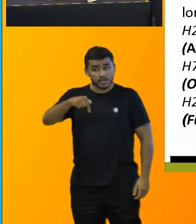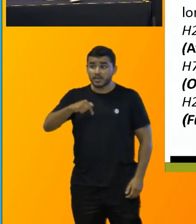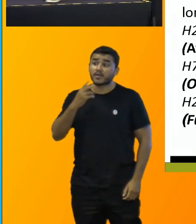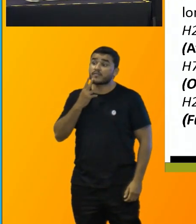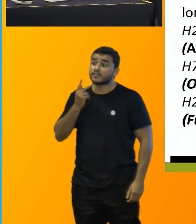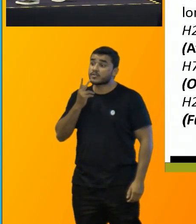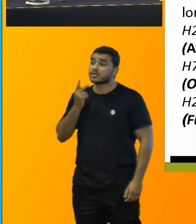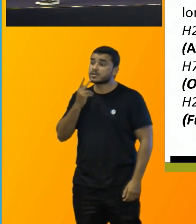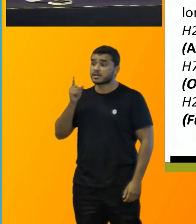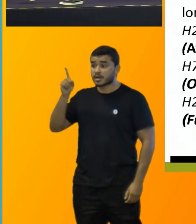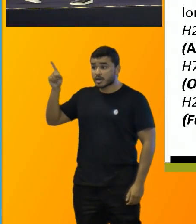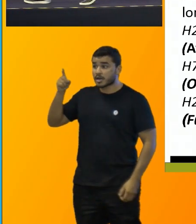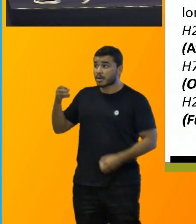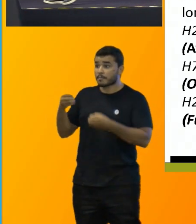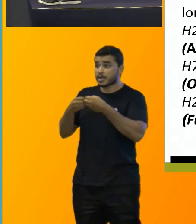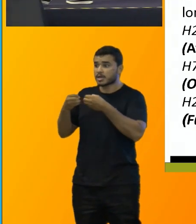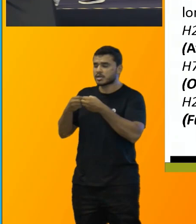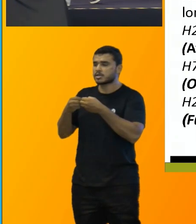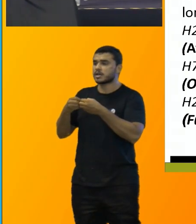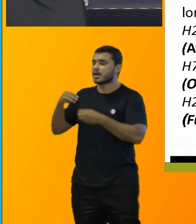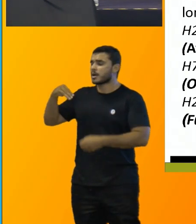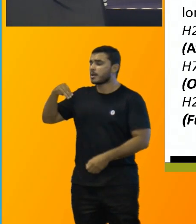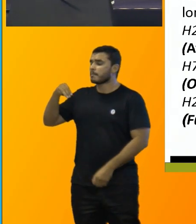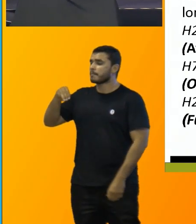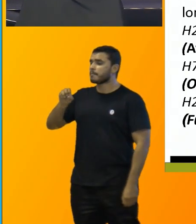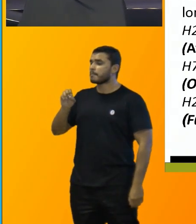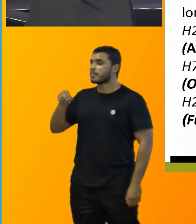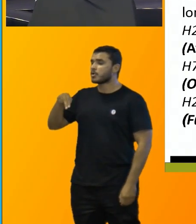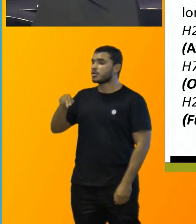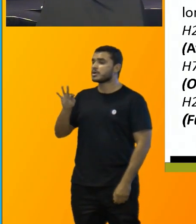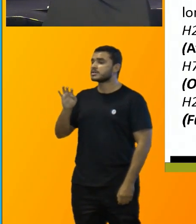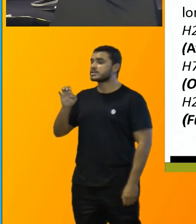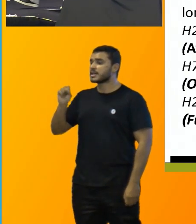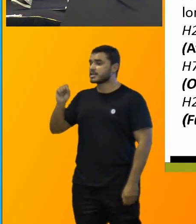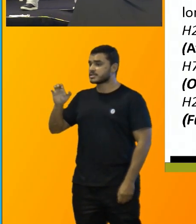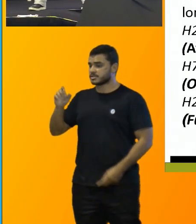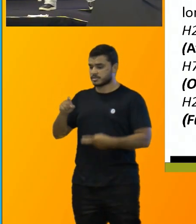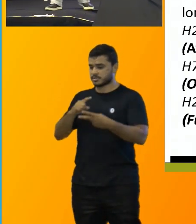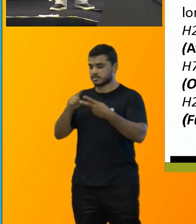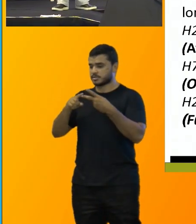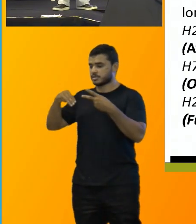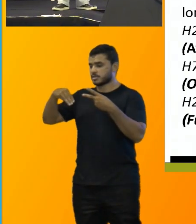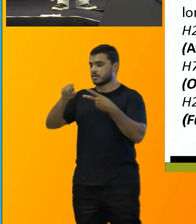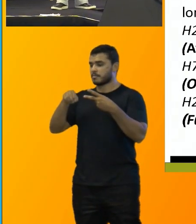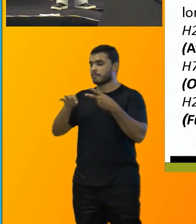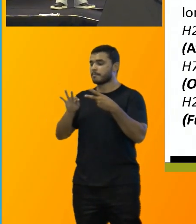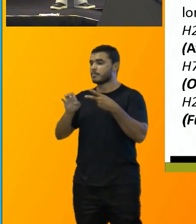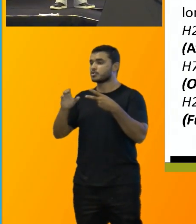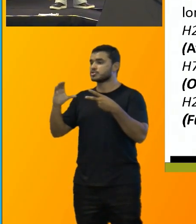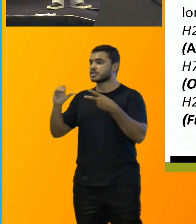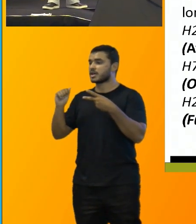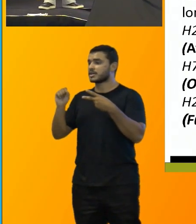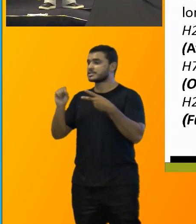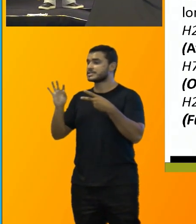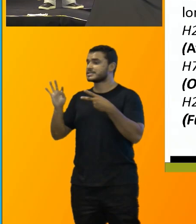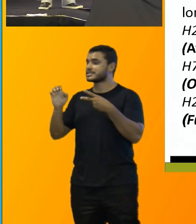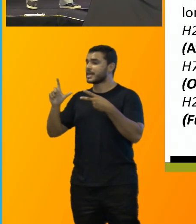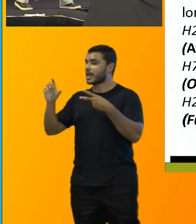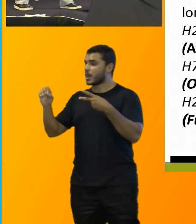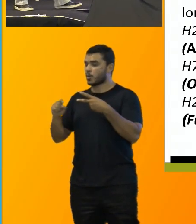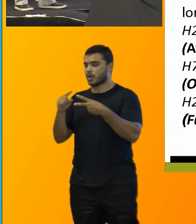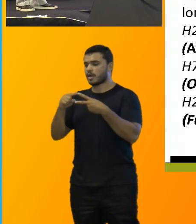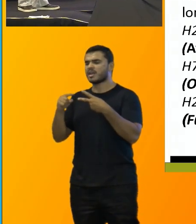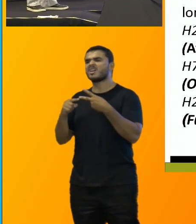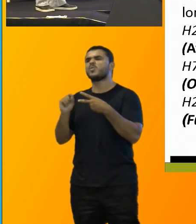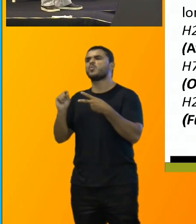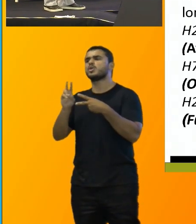como Montes e Monte Castelo, eles são homenagens a batalhas onde o Brasil teve participação. E aí eu tenho